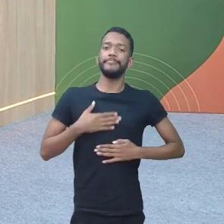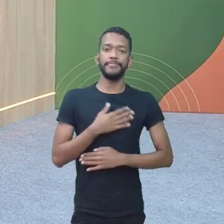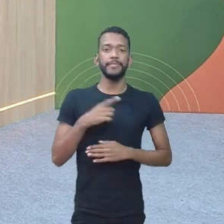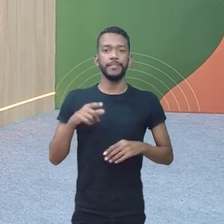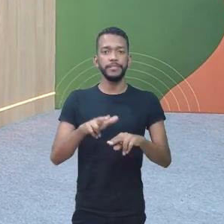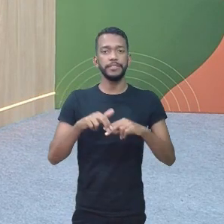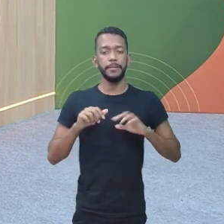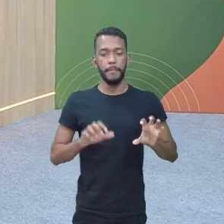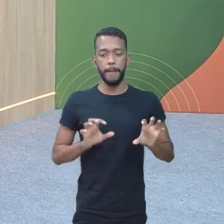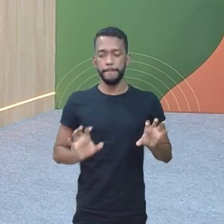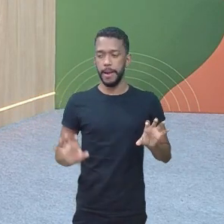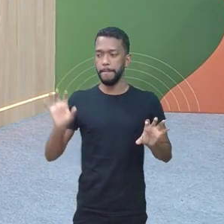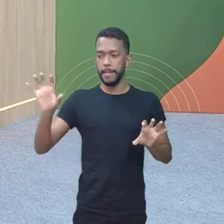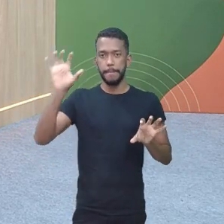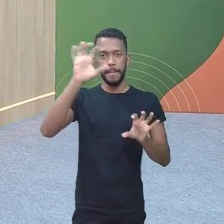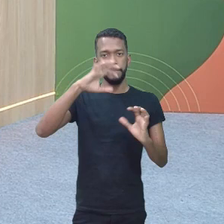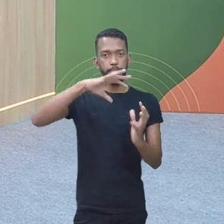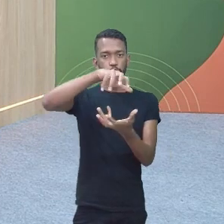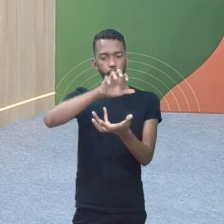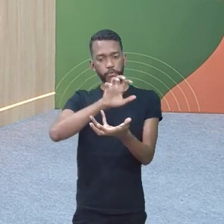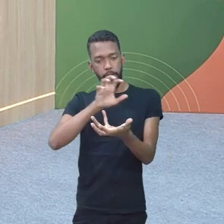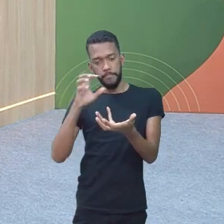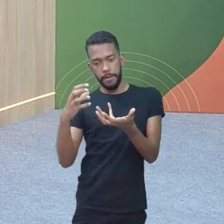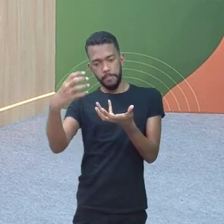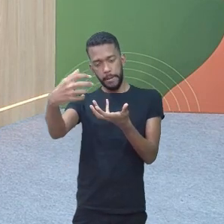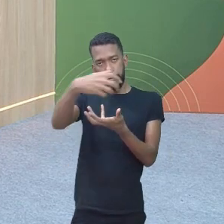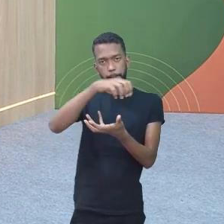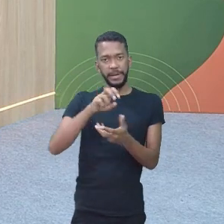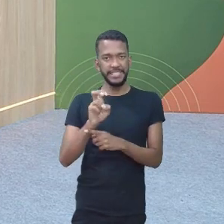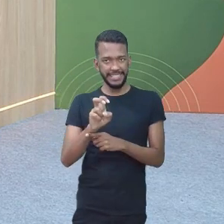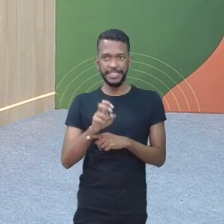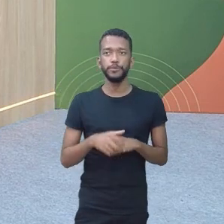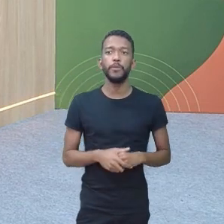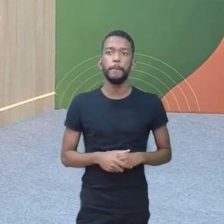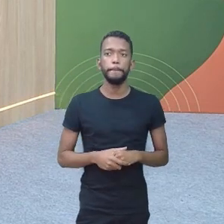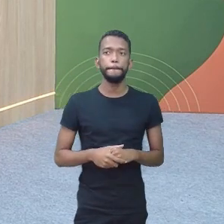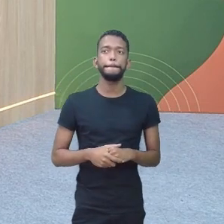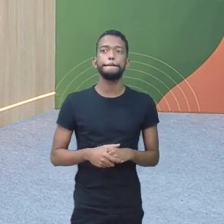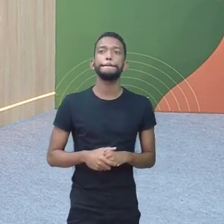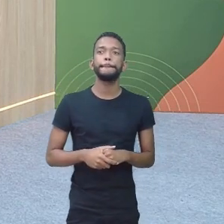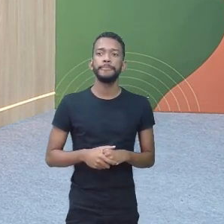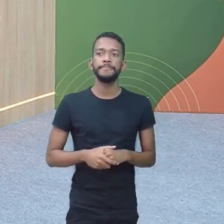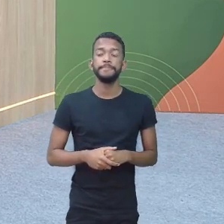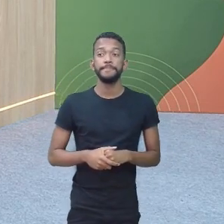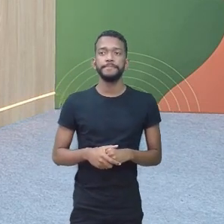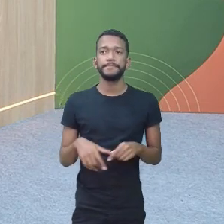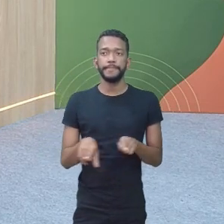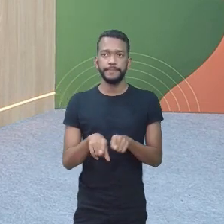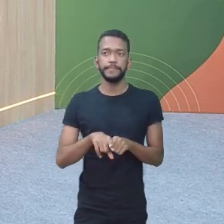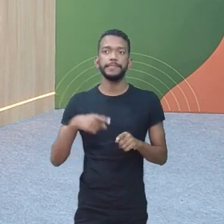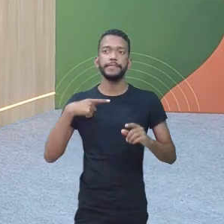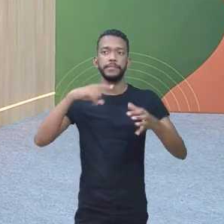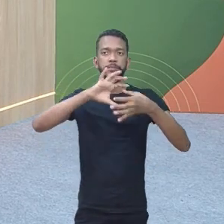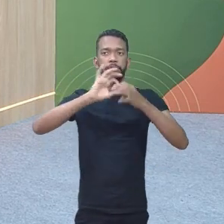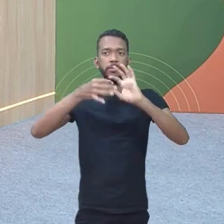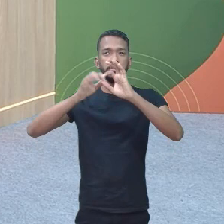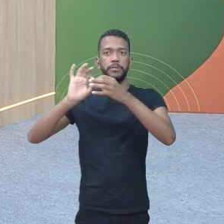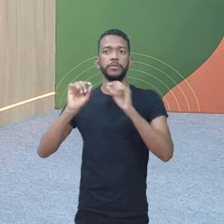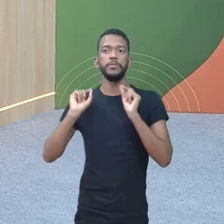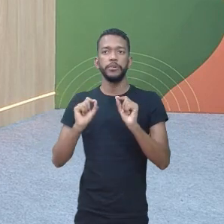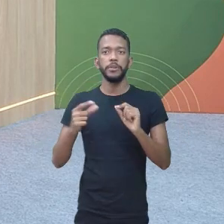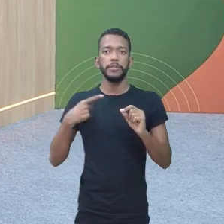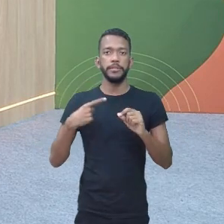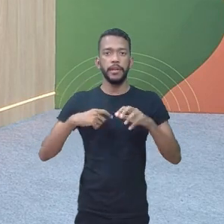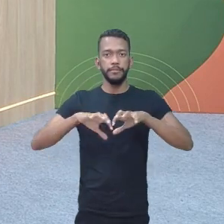5 continentes. Tranquilo? Vamos lá. Os Jogos Olímpicos, eles se dividem